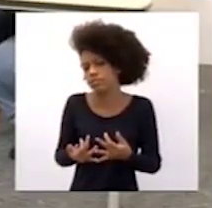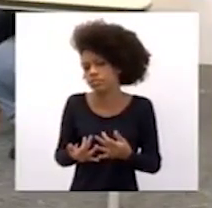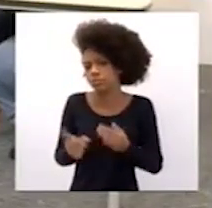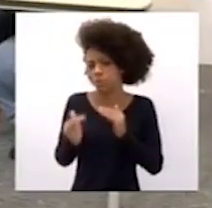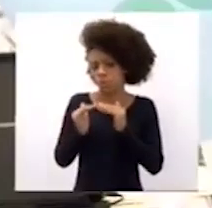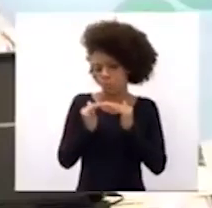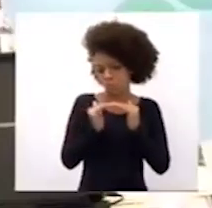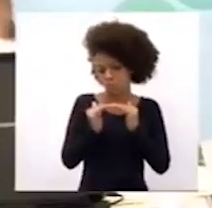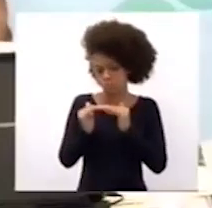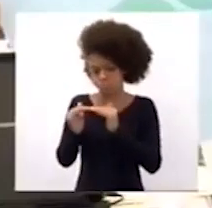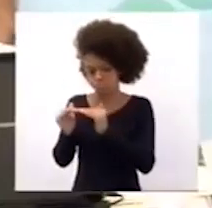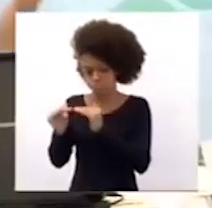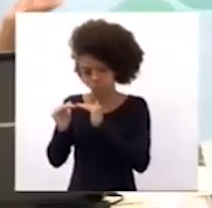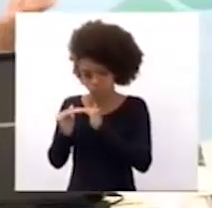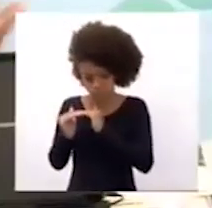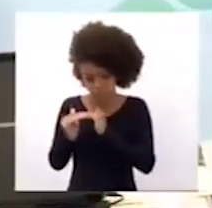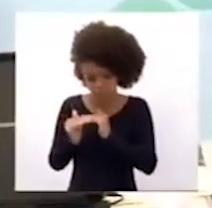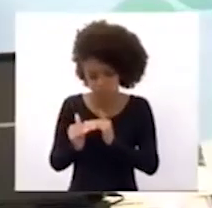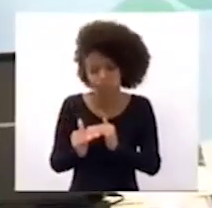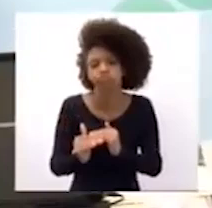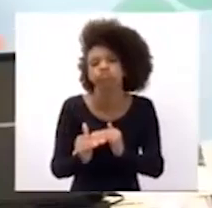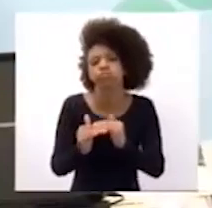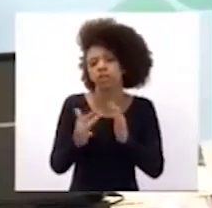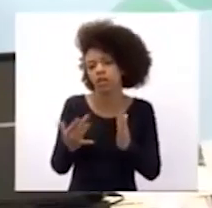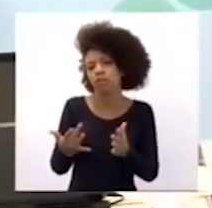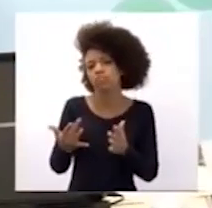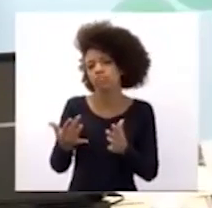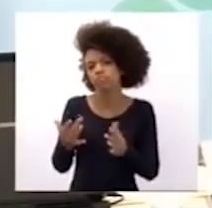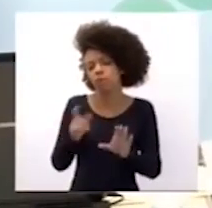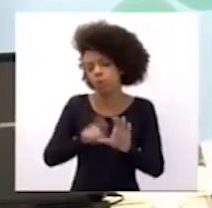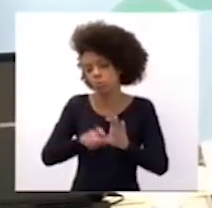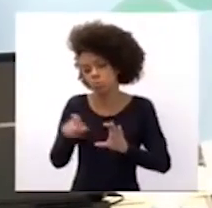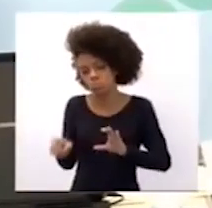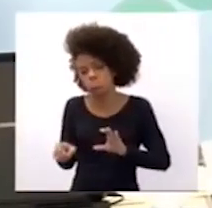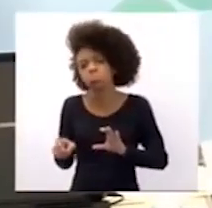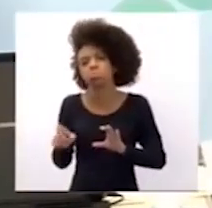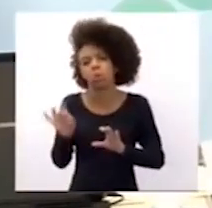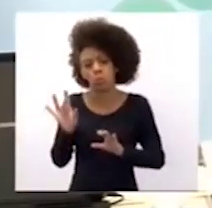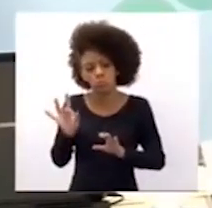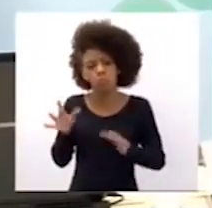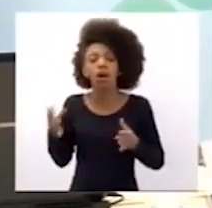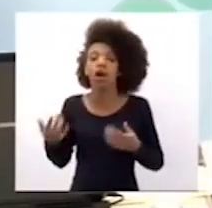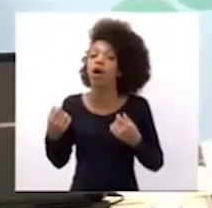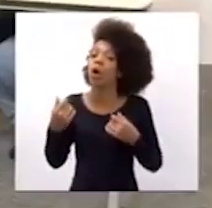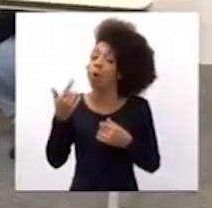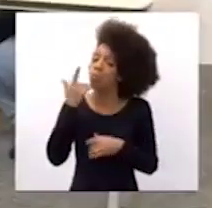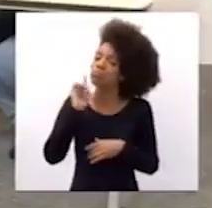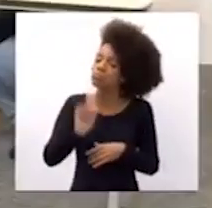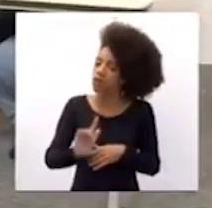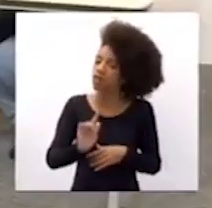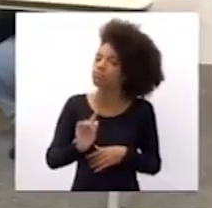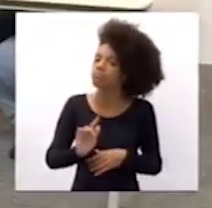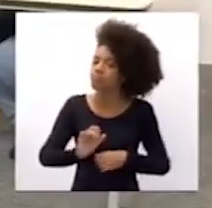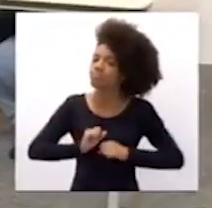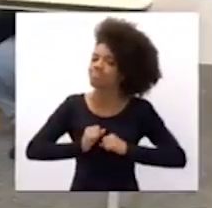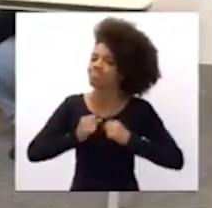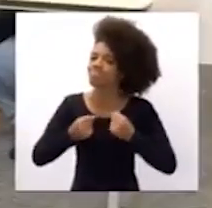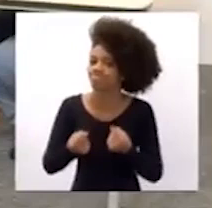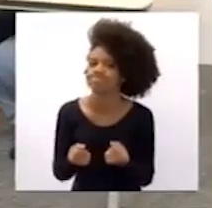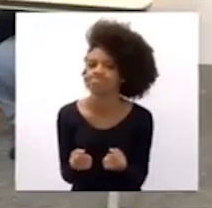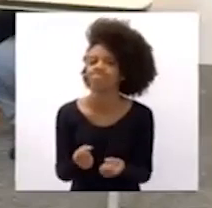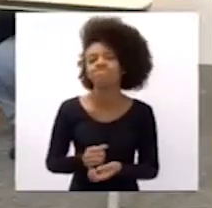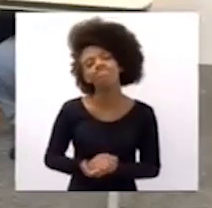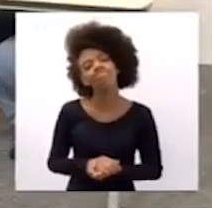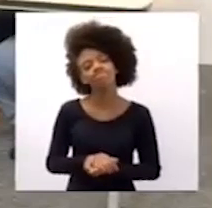ser humano que digno de autonomia e de reflexão, eu acho que a gente consegue ter esse engajamento. Os estudantes são muito